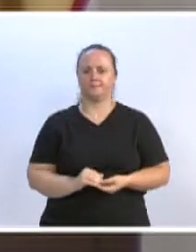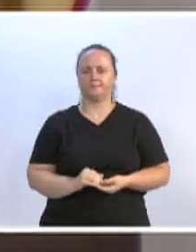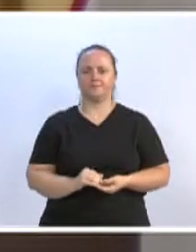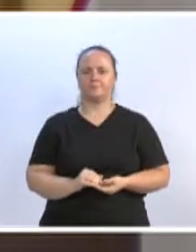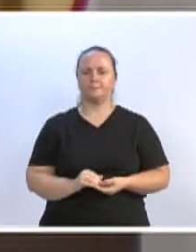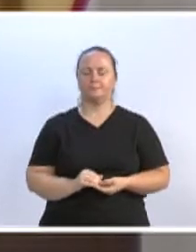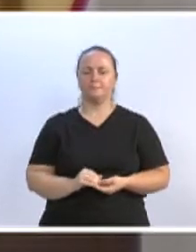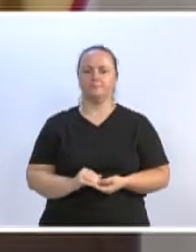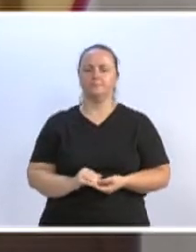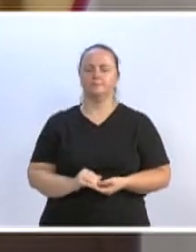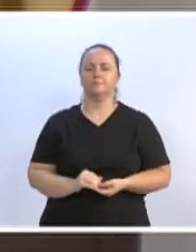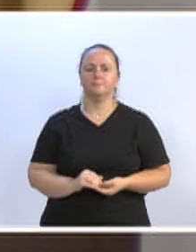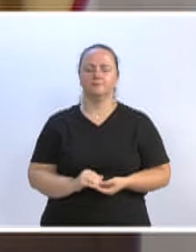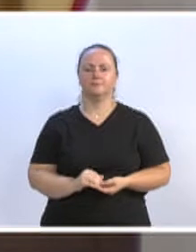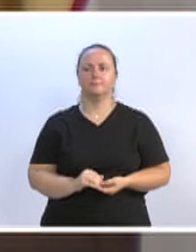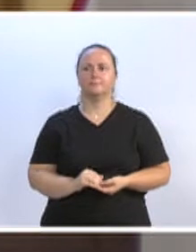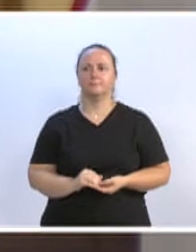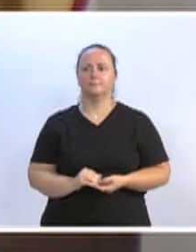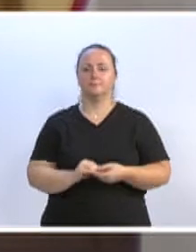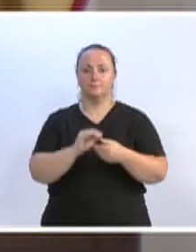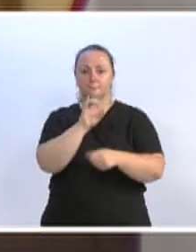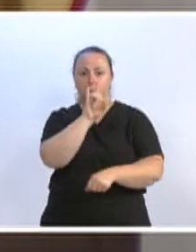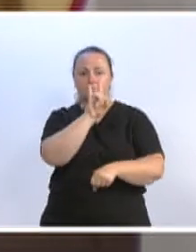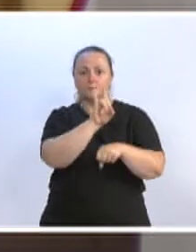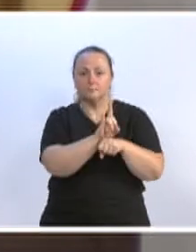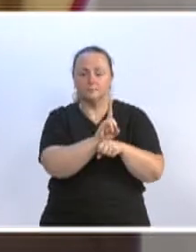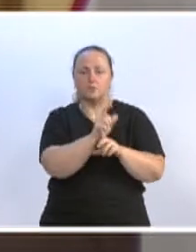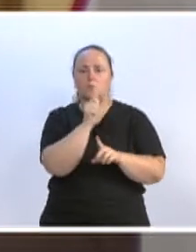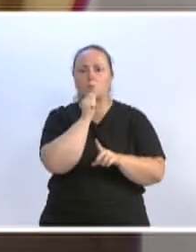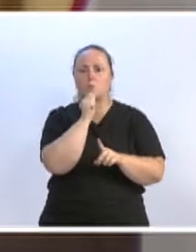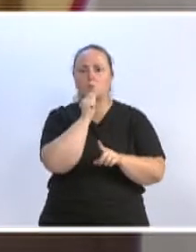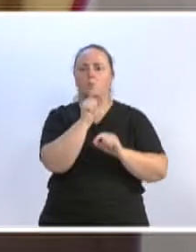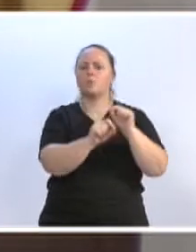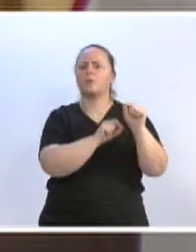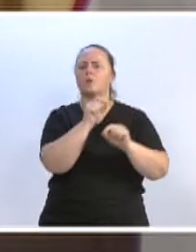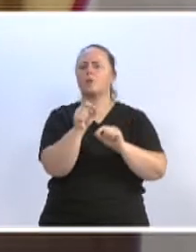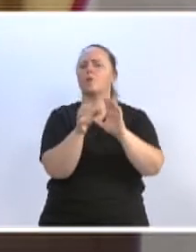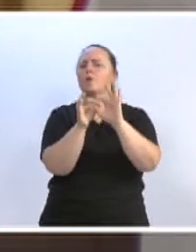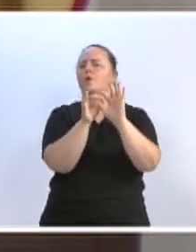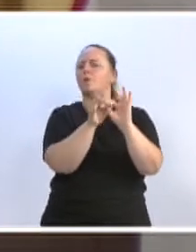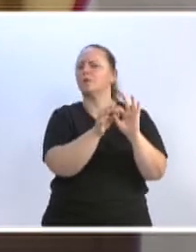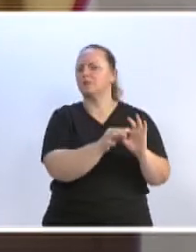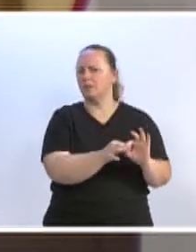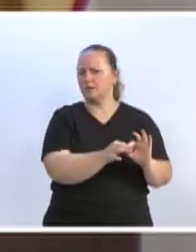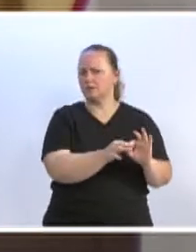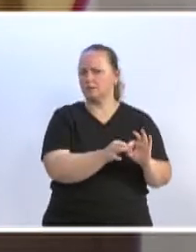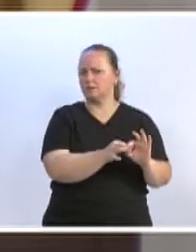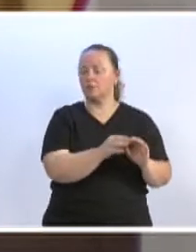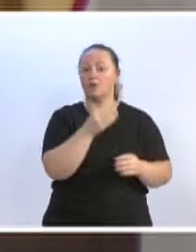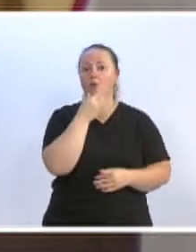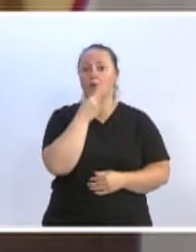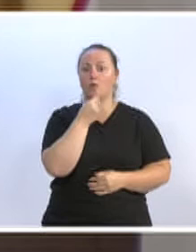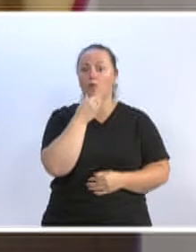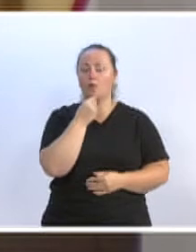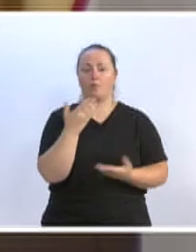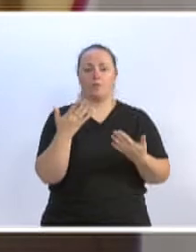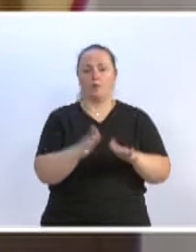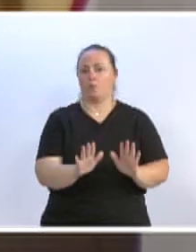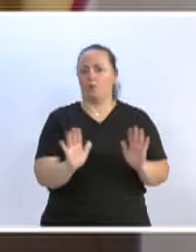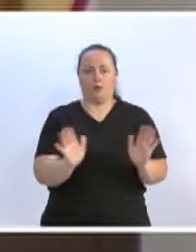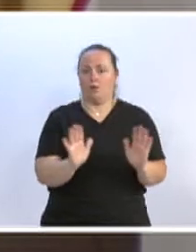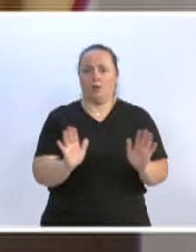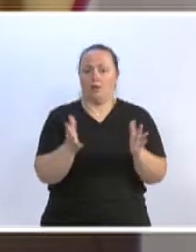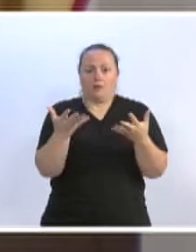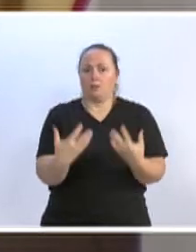Não cometerás adultério, ela está num contexto em que os homens daquele tempo não queriam este